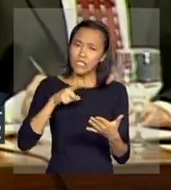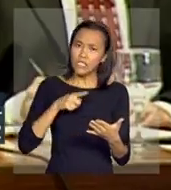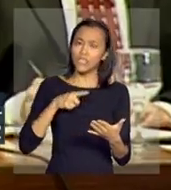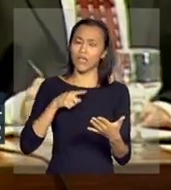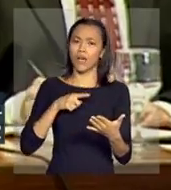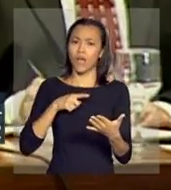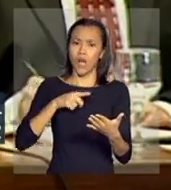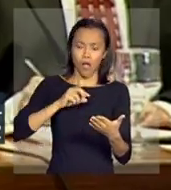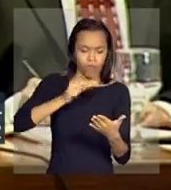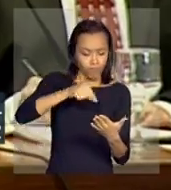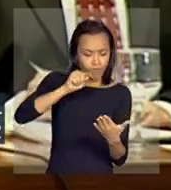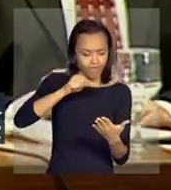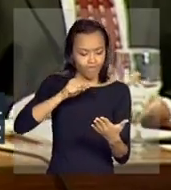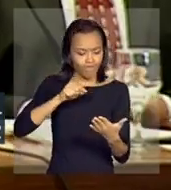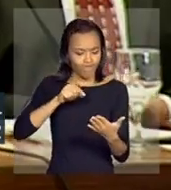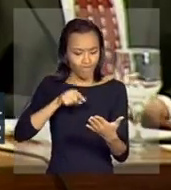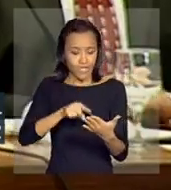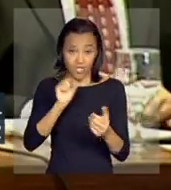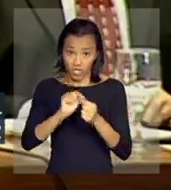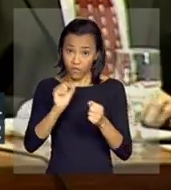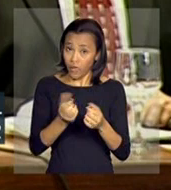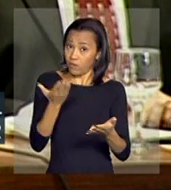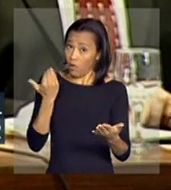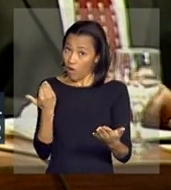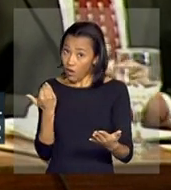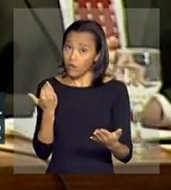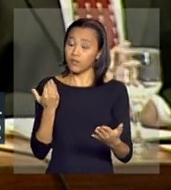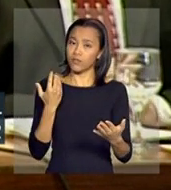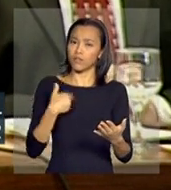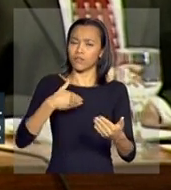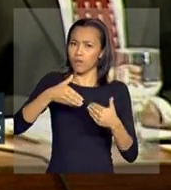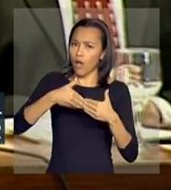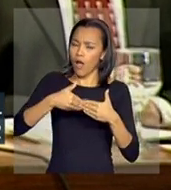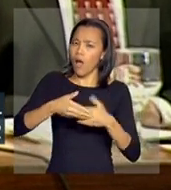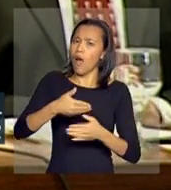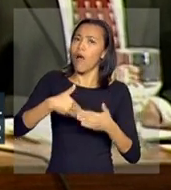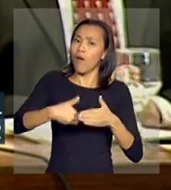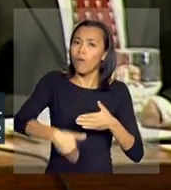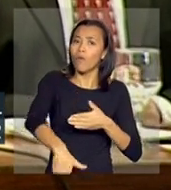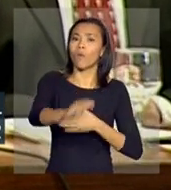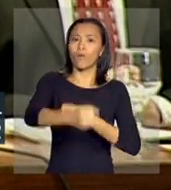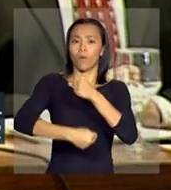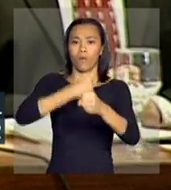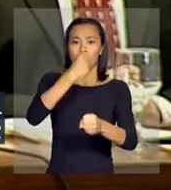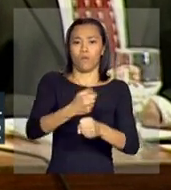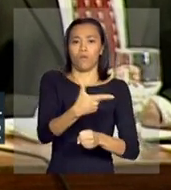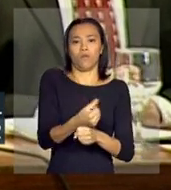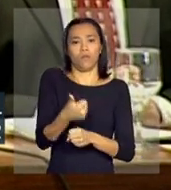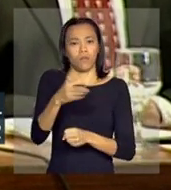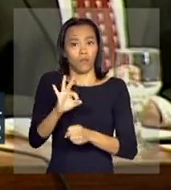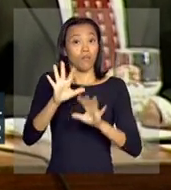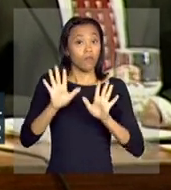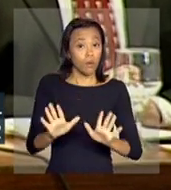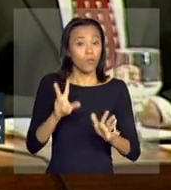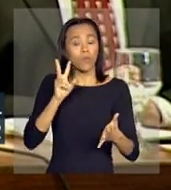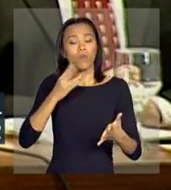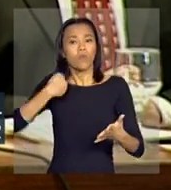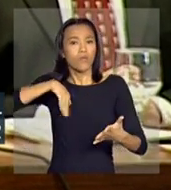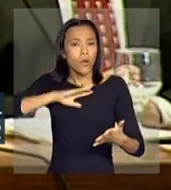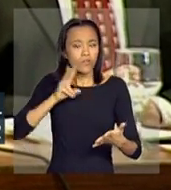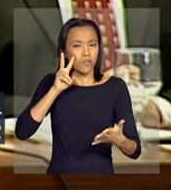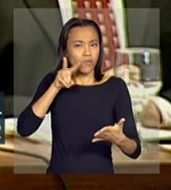retificações em medições que tinham sido realizadas ao longo do ano de 2010. Então, procedemos